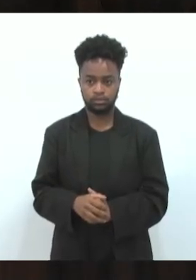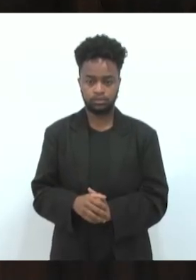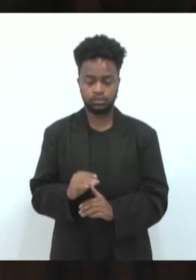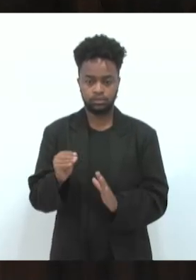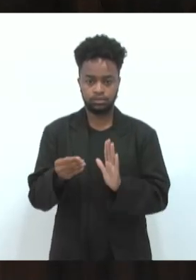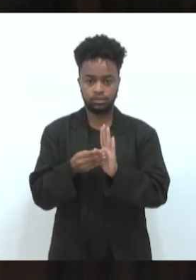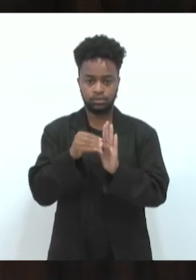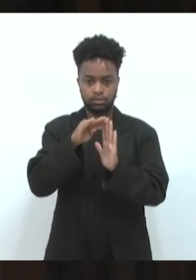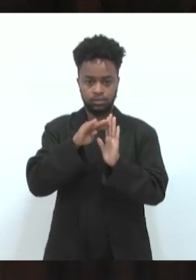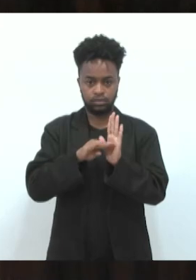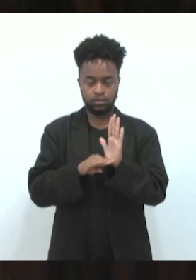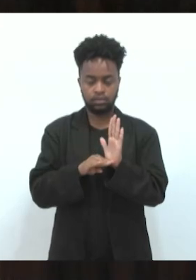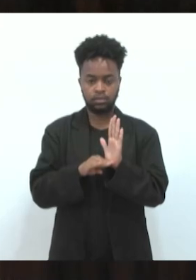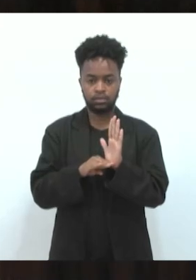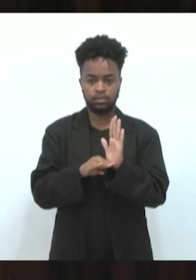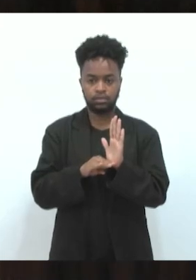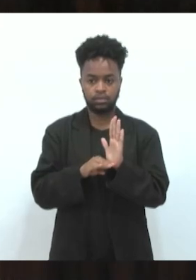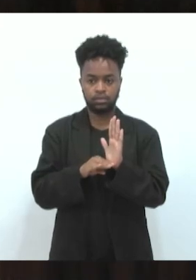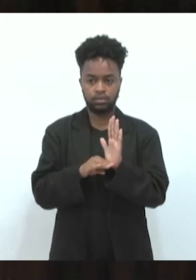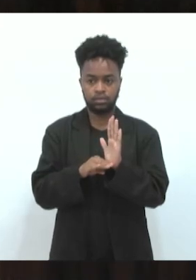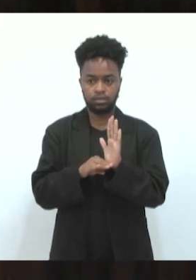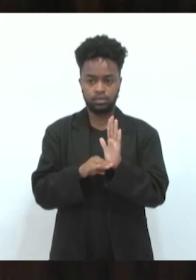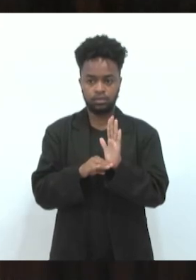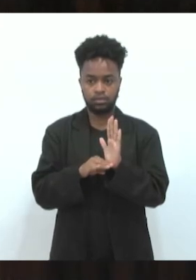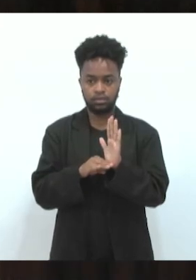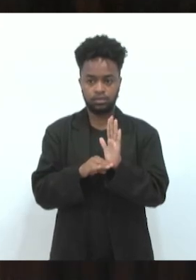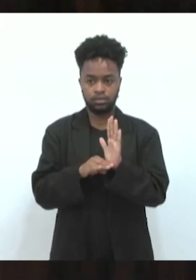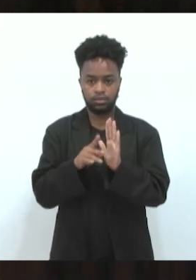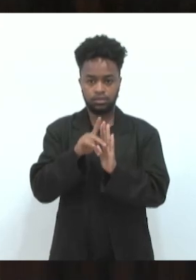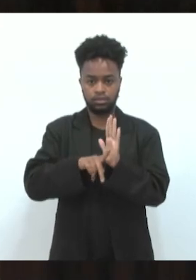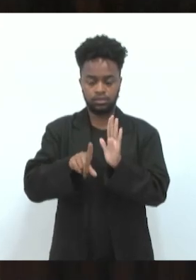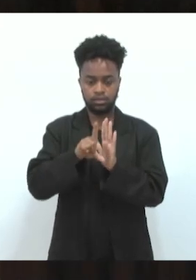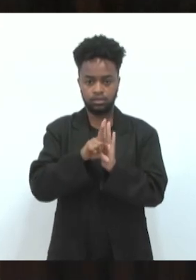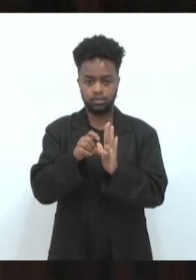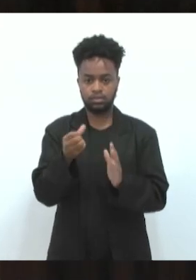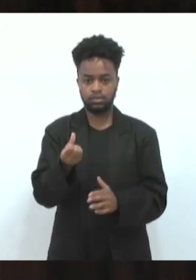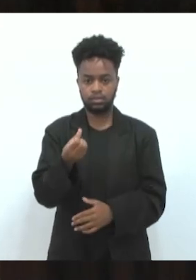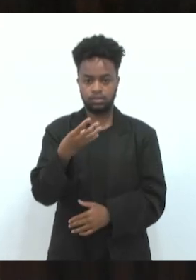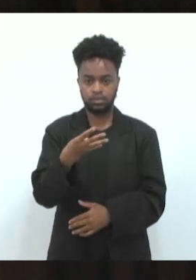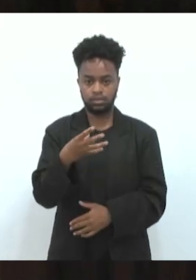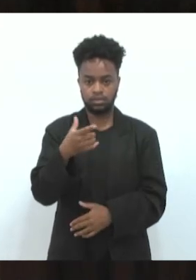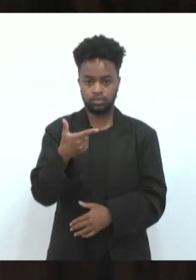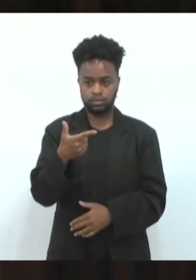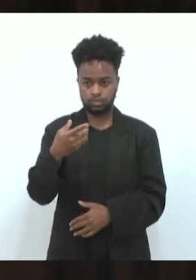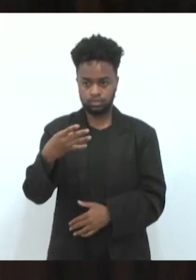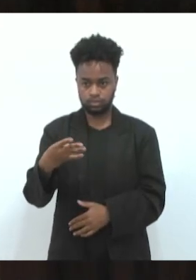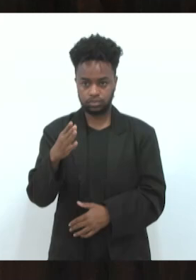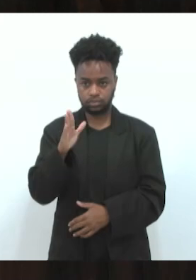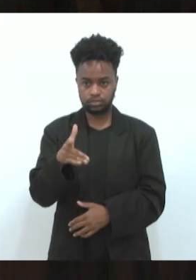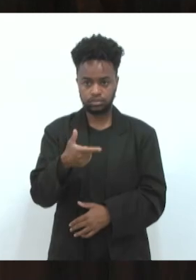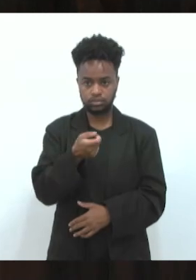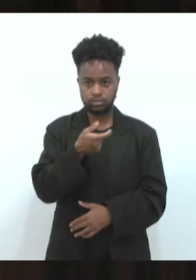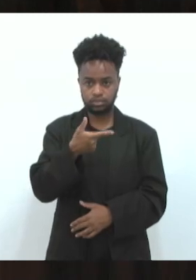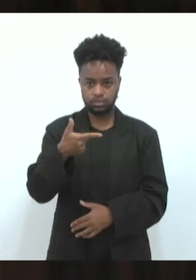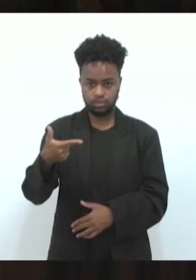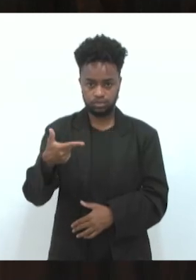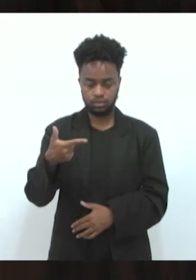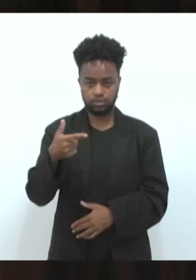Requerimento de inclusão na ordem do dia do projeto de lei 6.424 de